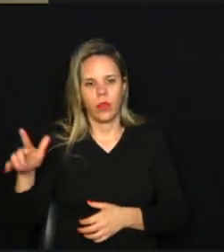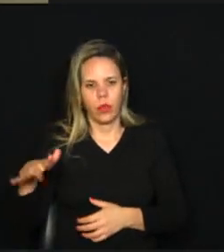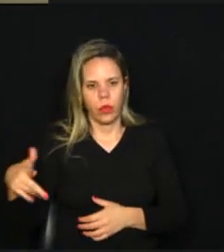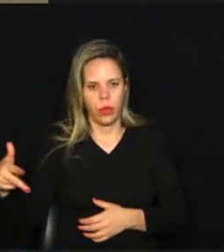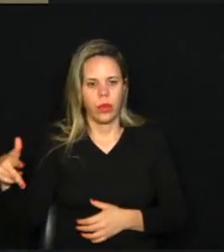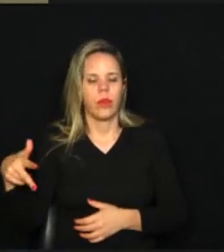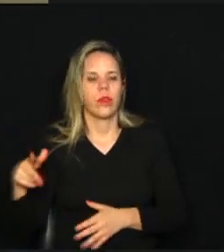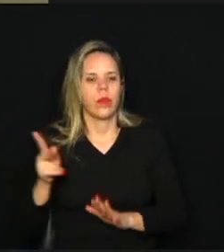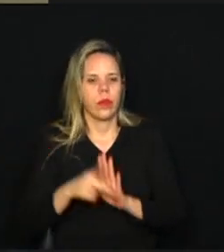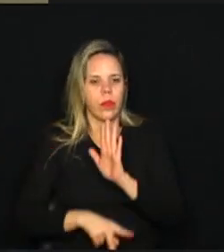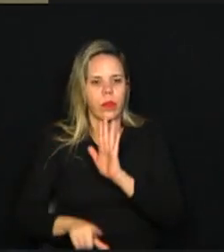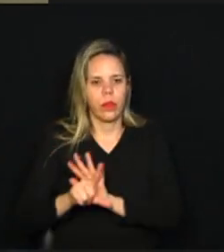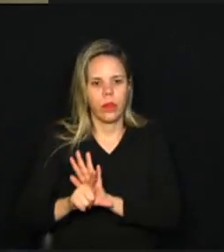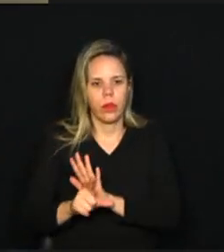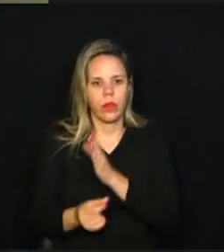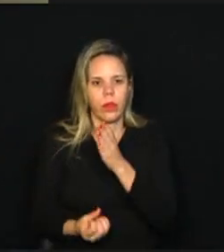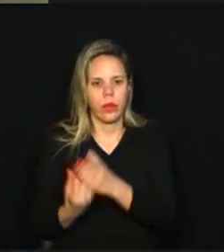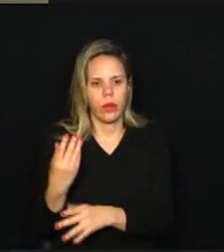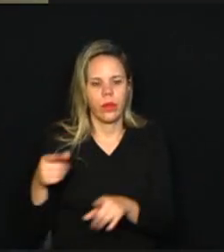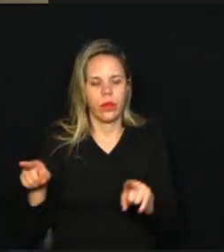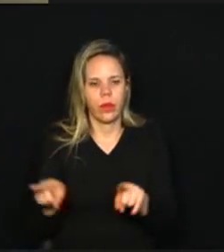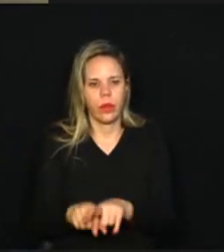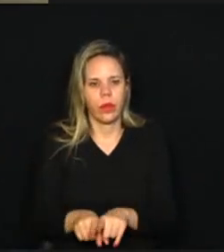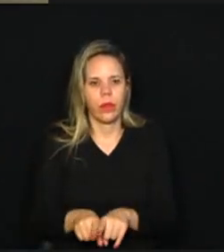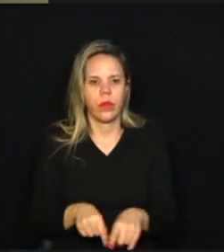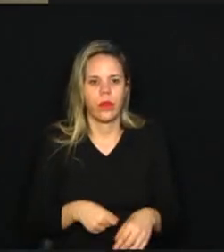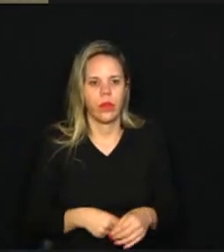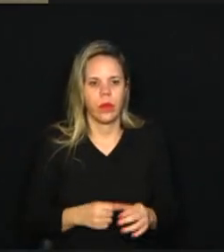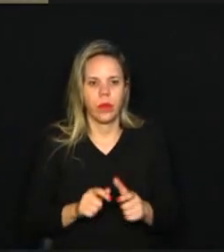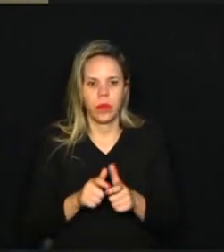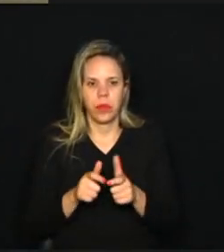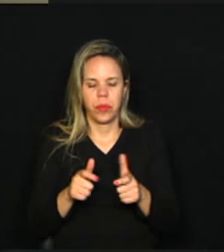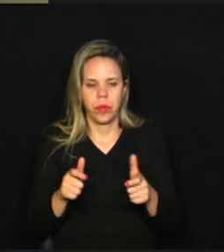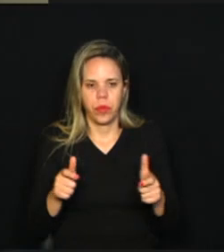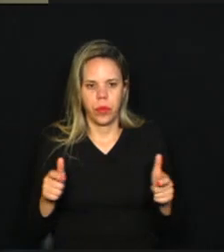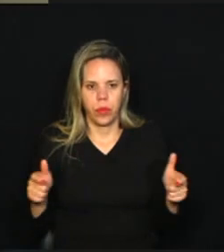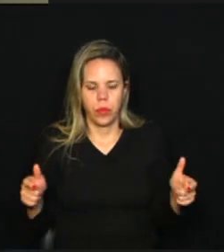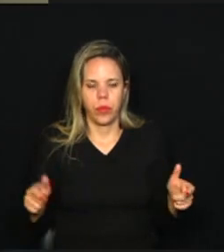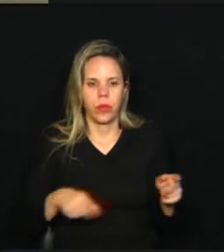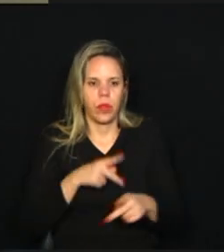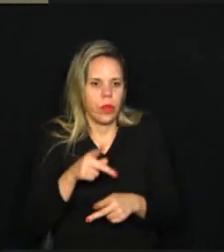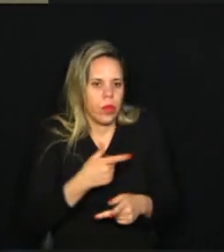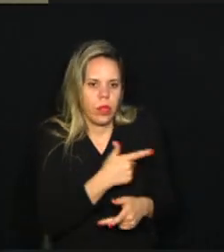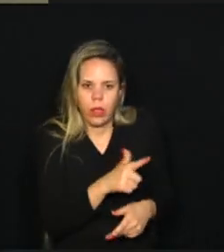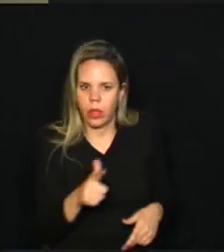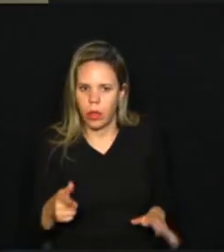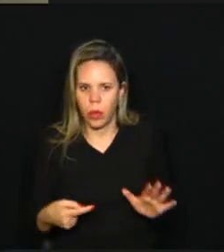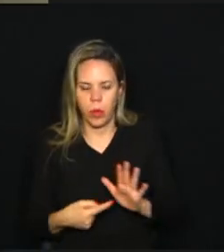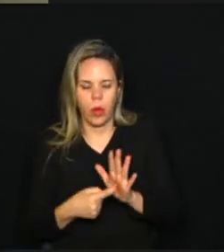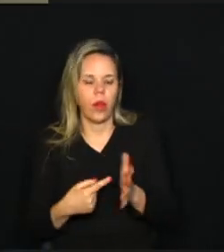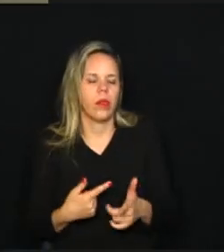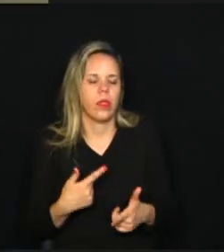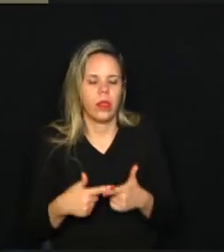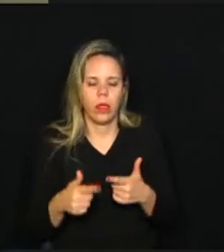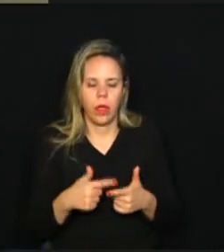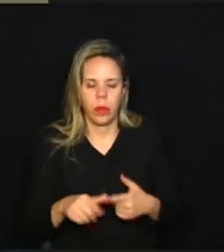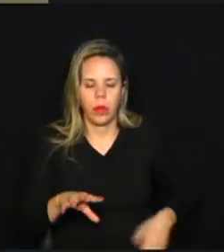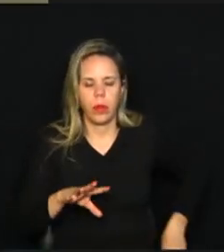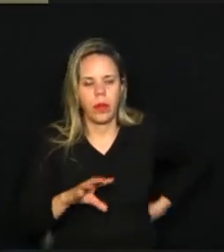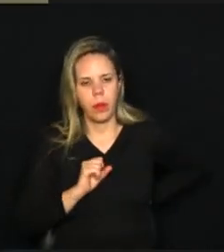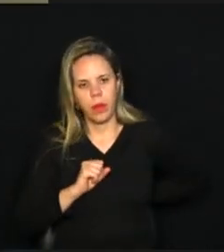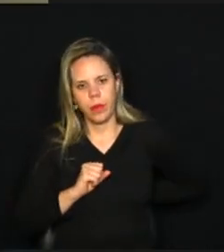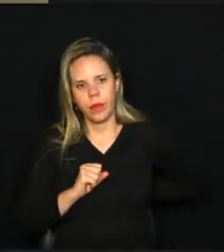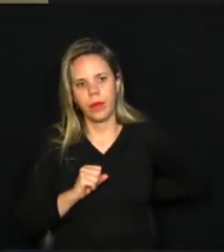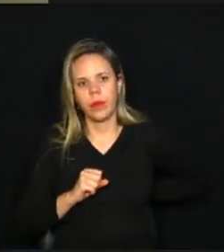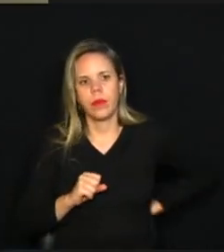E o projeto de lei surge também, né, do crescimento de assintomáticos e das evidências, né, que tem